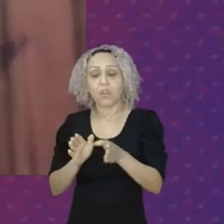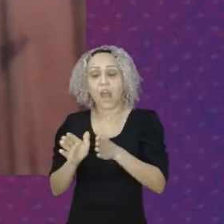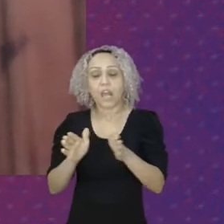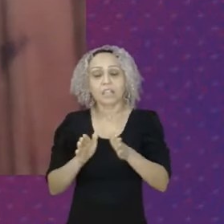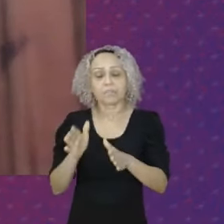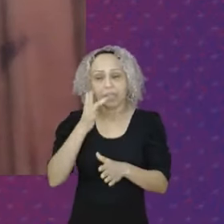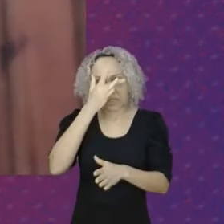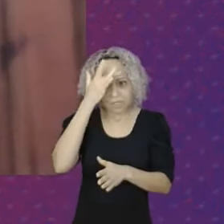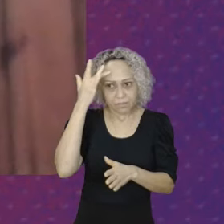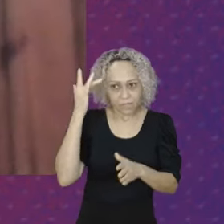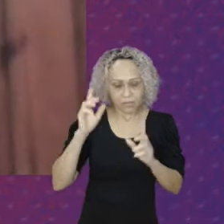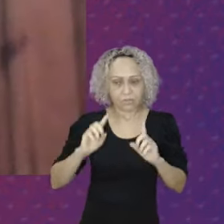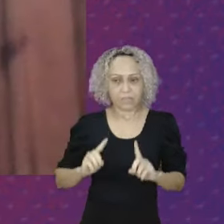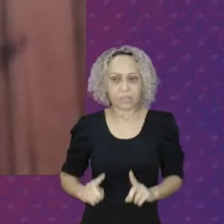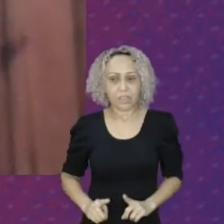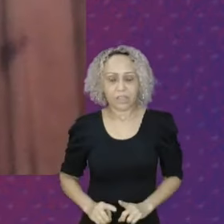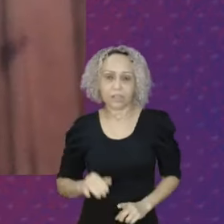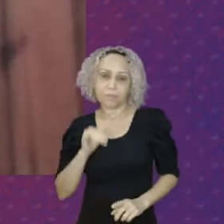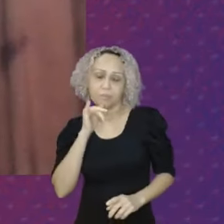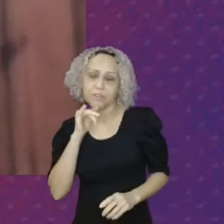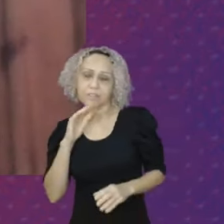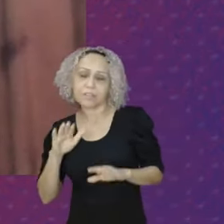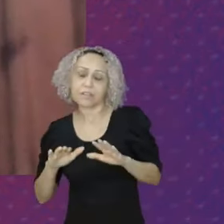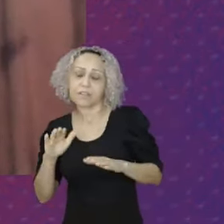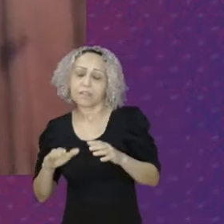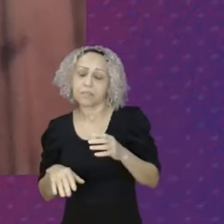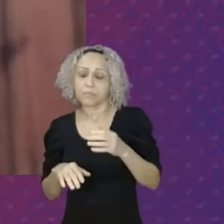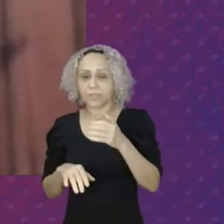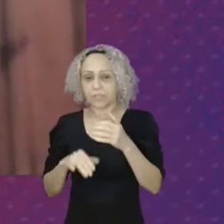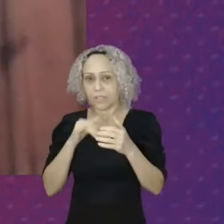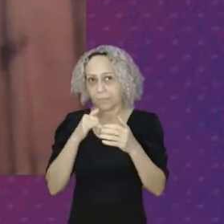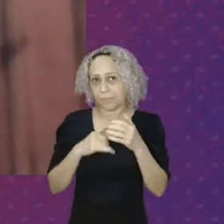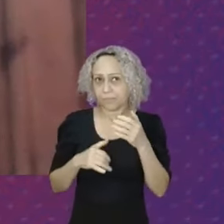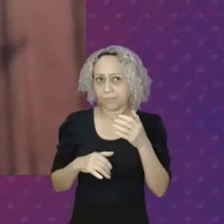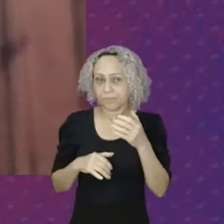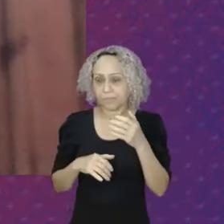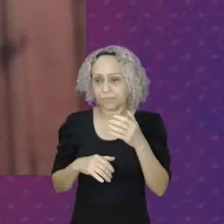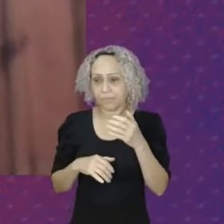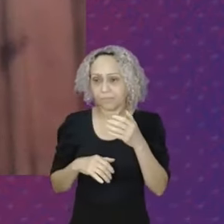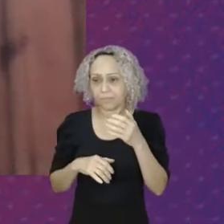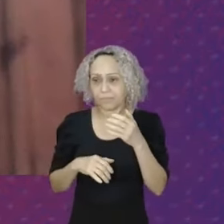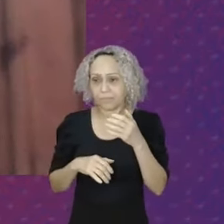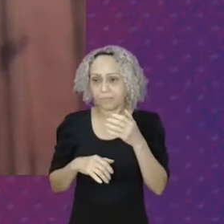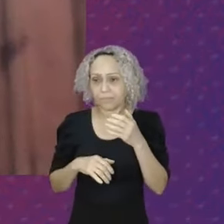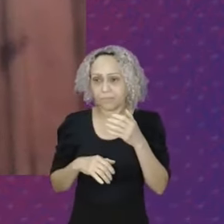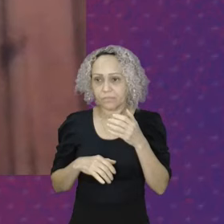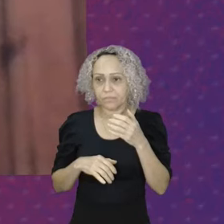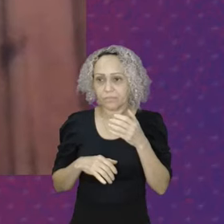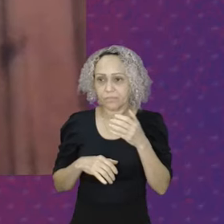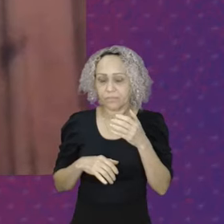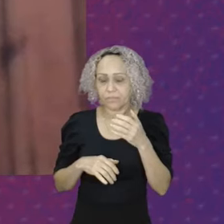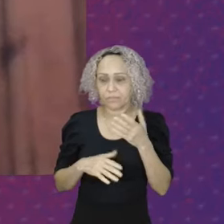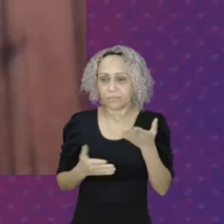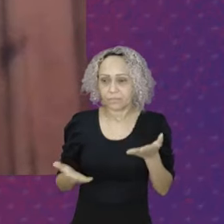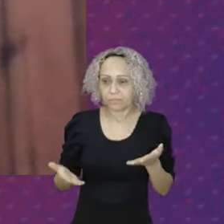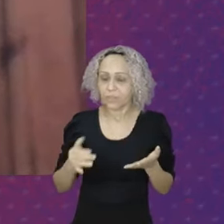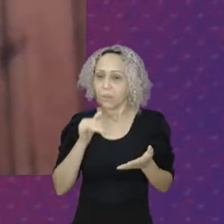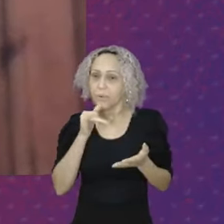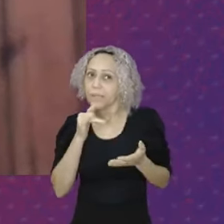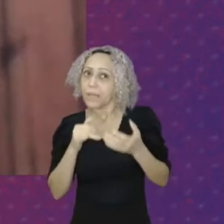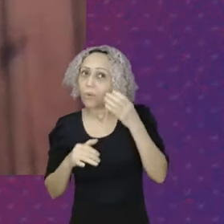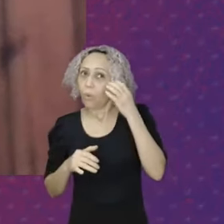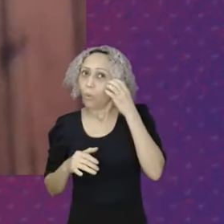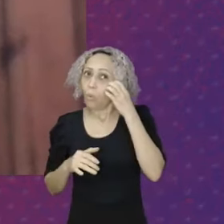ou o texto que tem no no celular ou no computador ser eh passado via um programa de voz